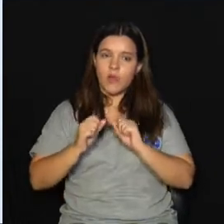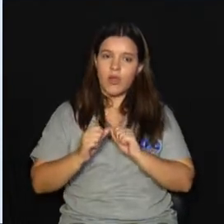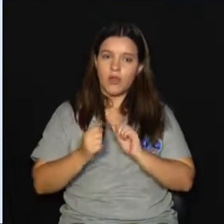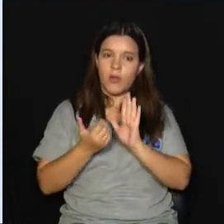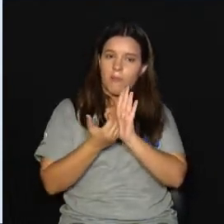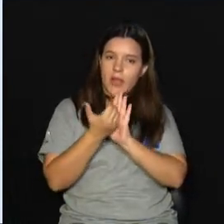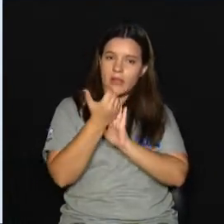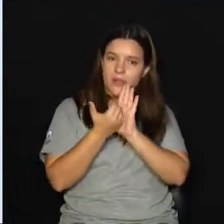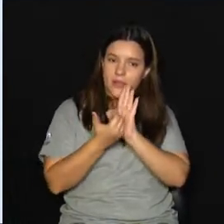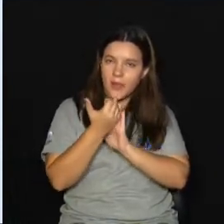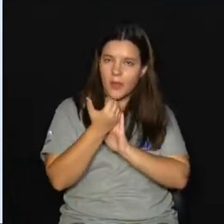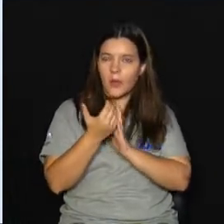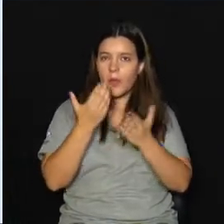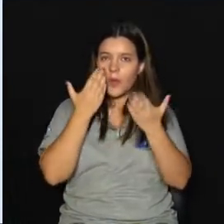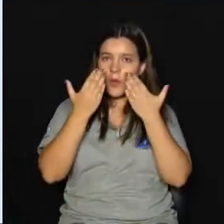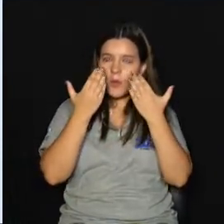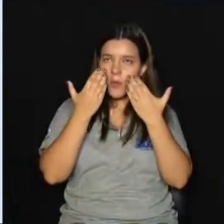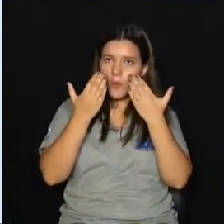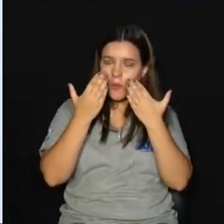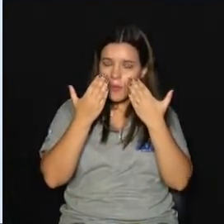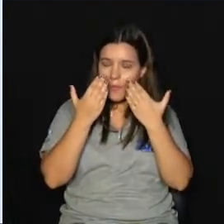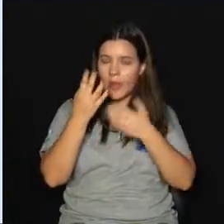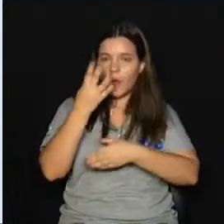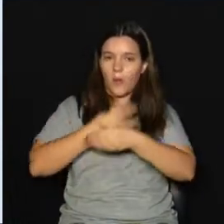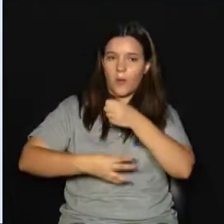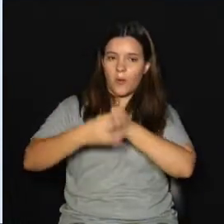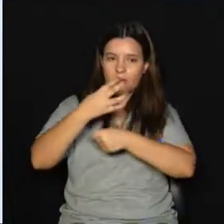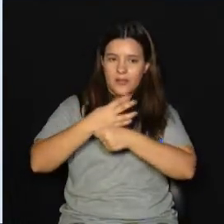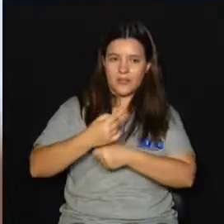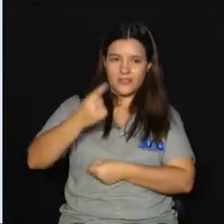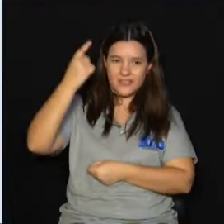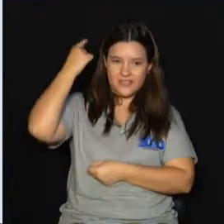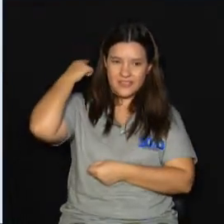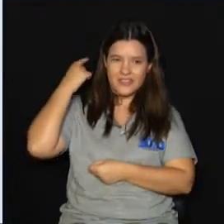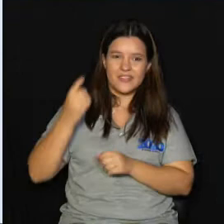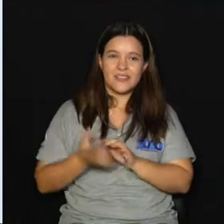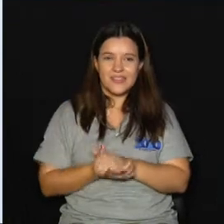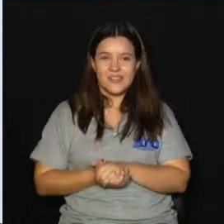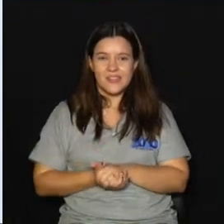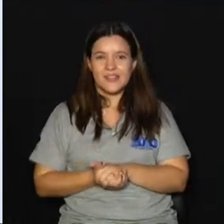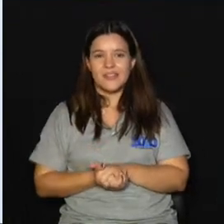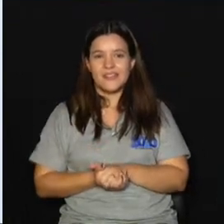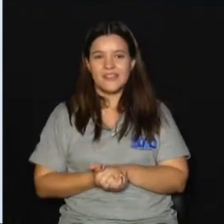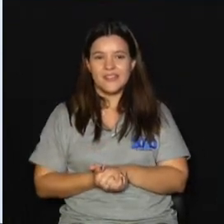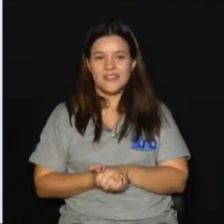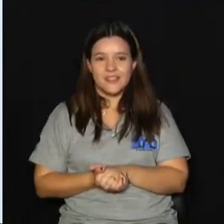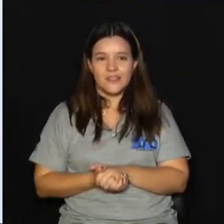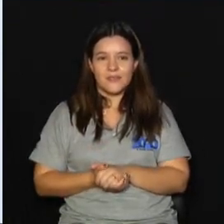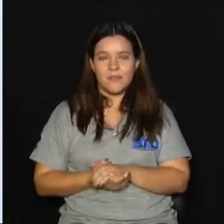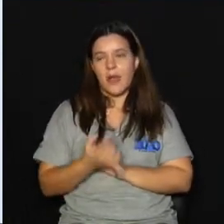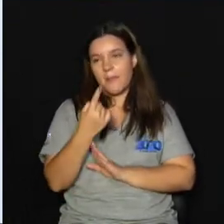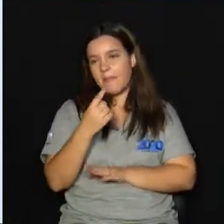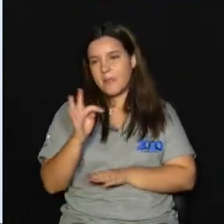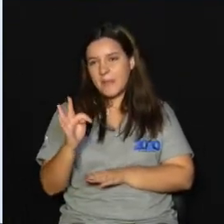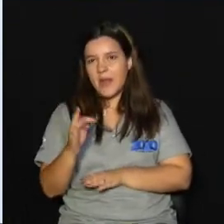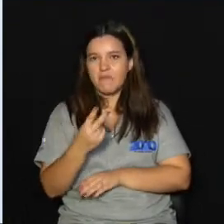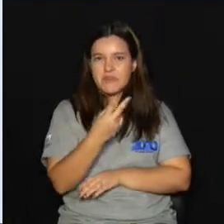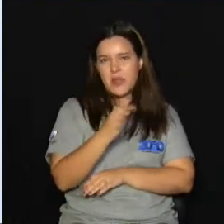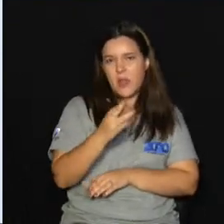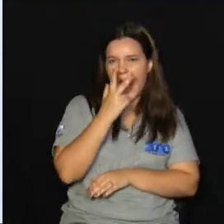aumente não, né? Aumente comparado com o ano que ano, aumente com a comparado última eleição. Não em relação ao primeiro turno,